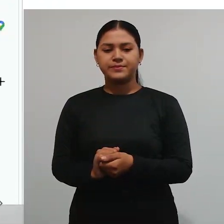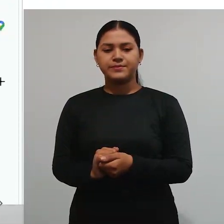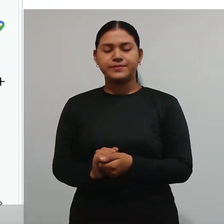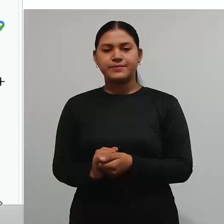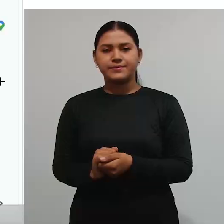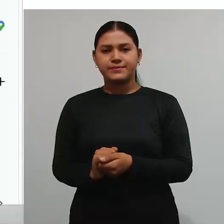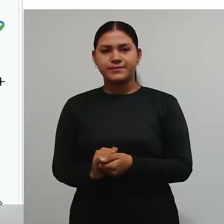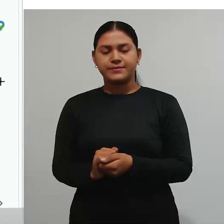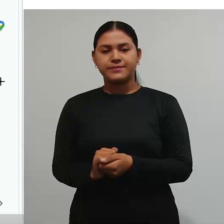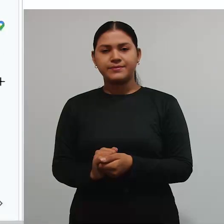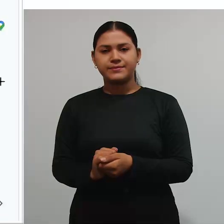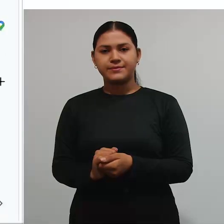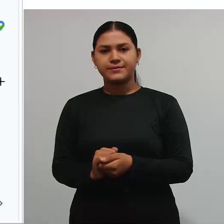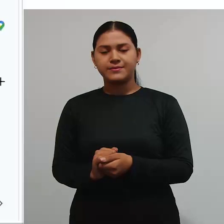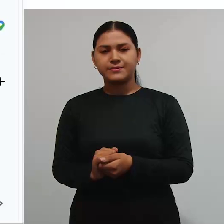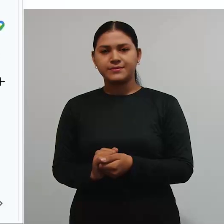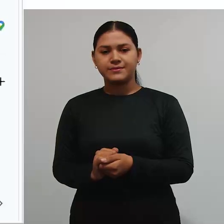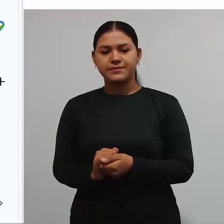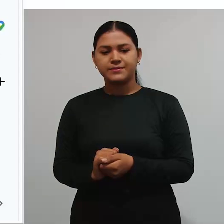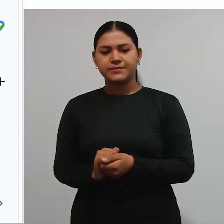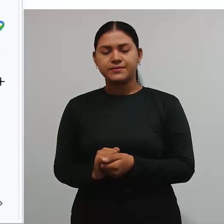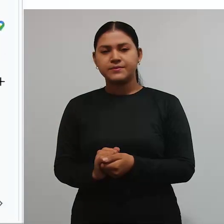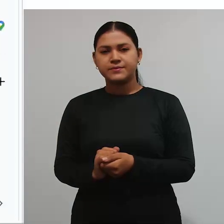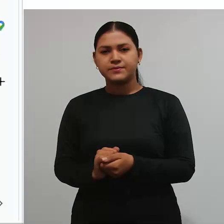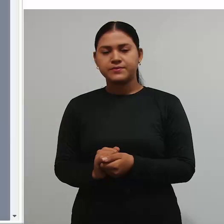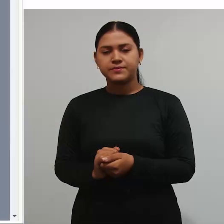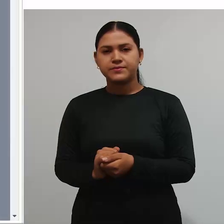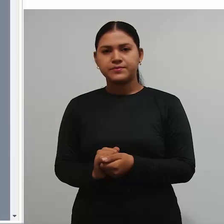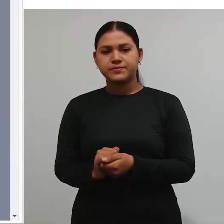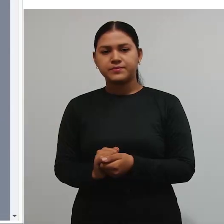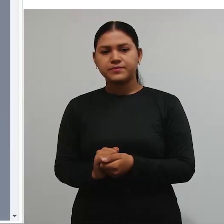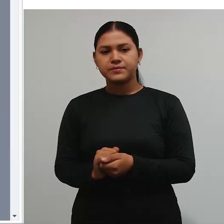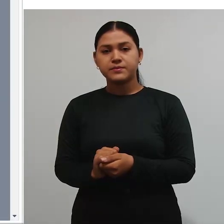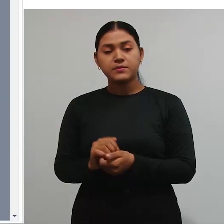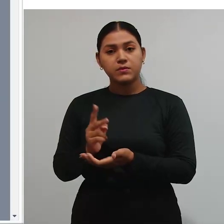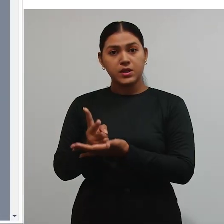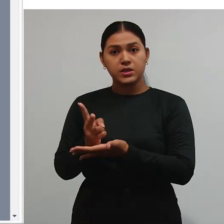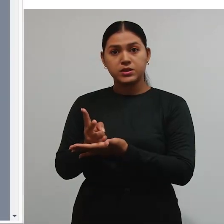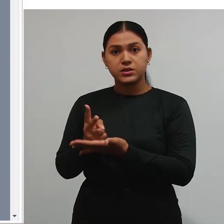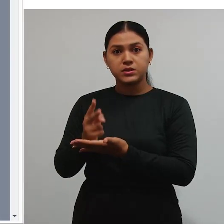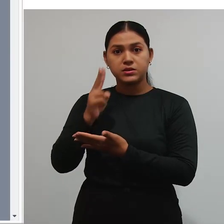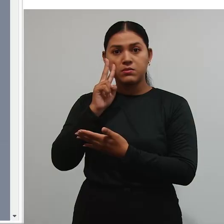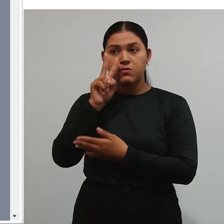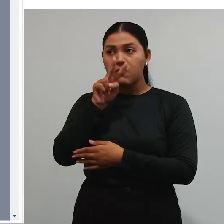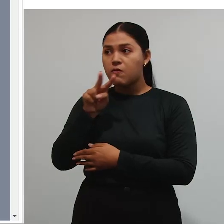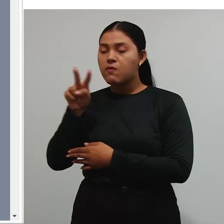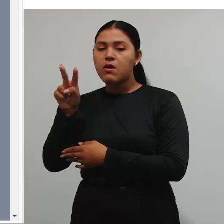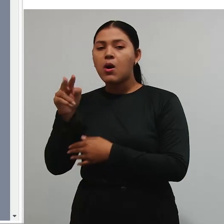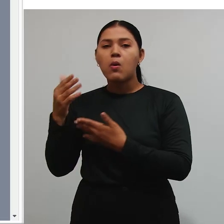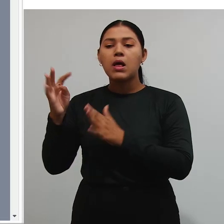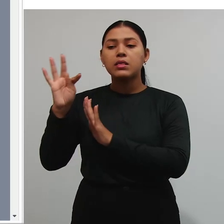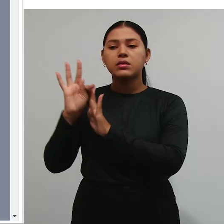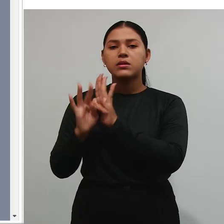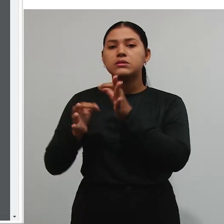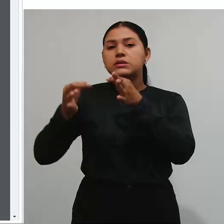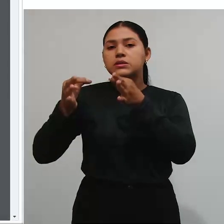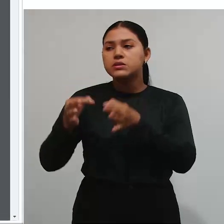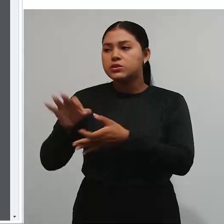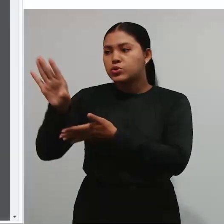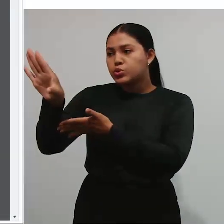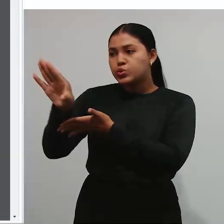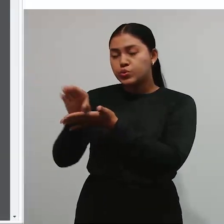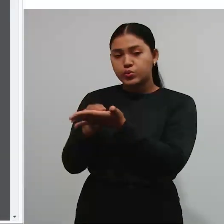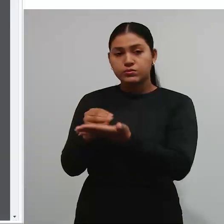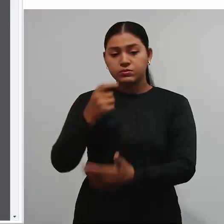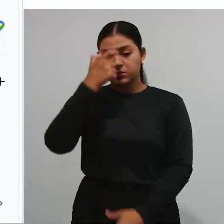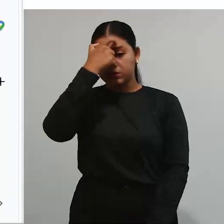Assim, como é que era o texto mesmo? Então, sempre você vai fazer esse movimento. Assim, ser professor pesquisador é uma